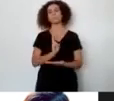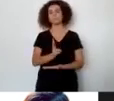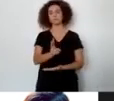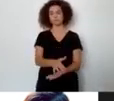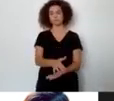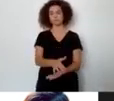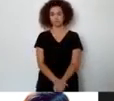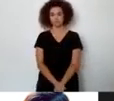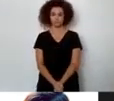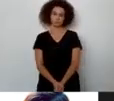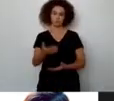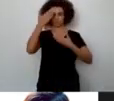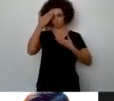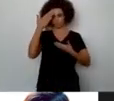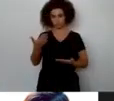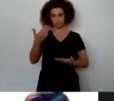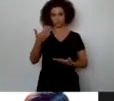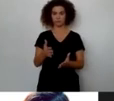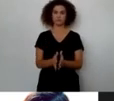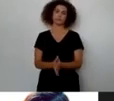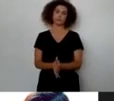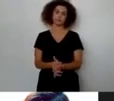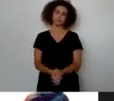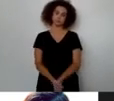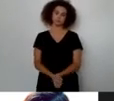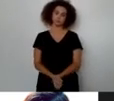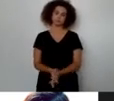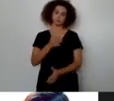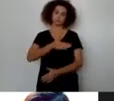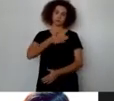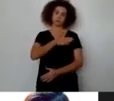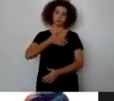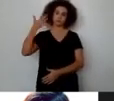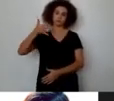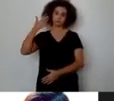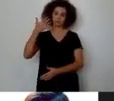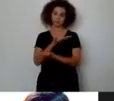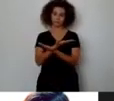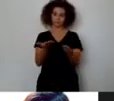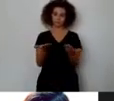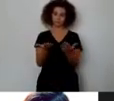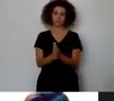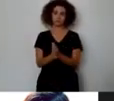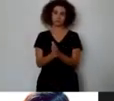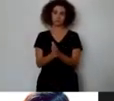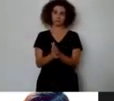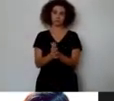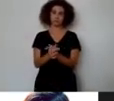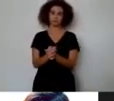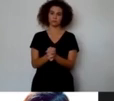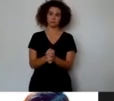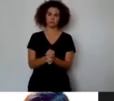E muito obrigada pela oportunidade, é sempre um prazer, assim, falar, né, pro tema e chegar, né, vocês participar